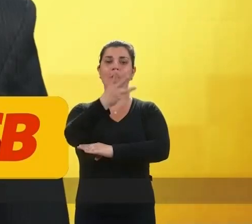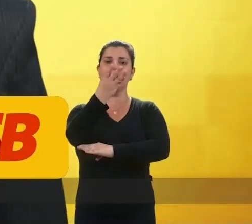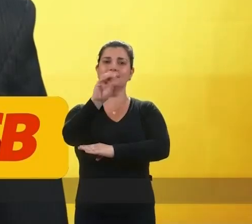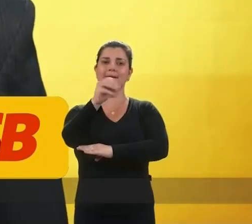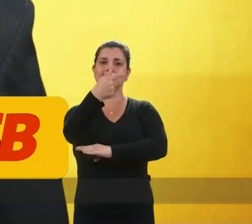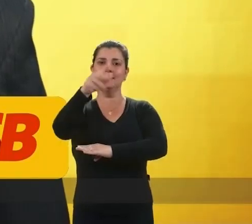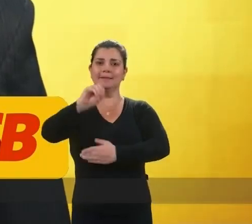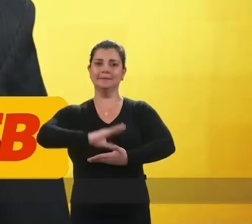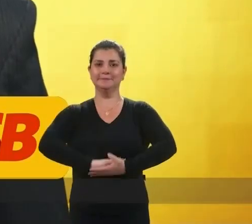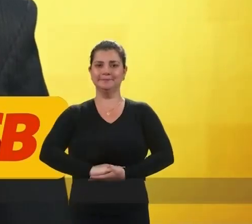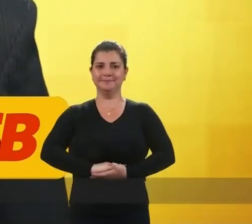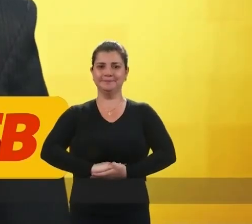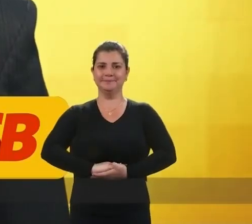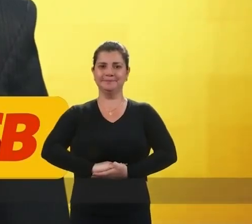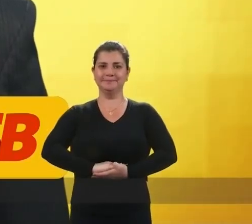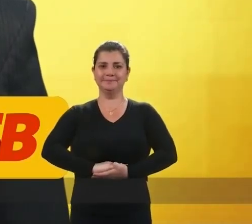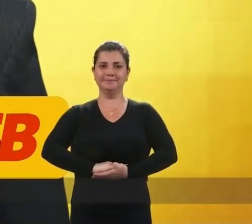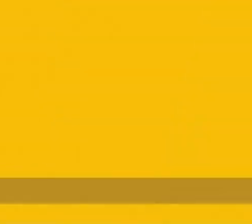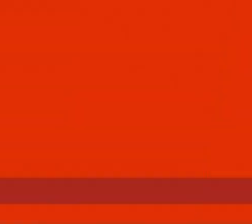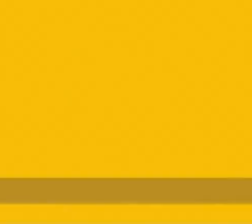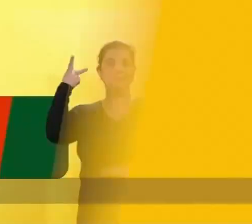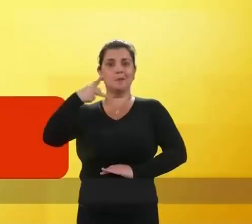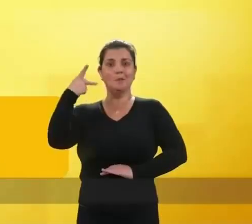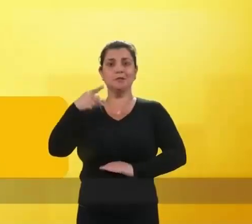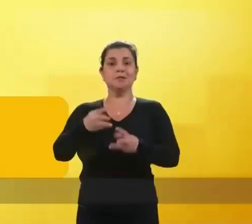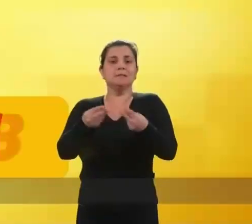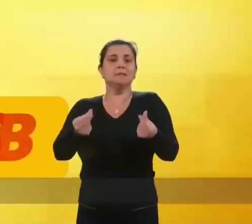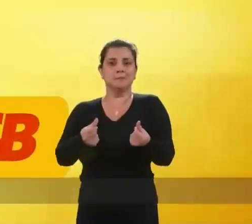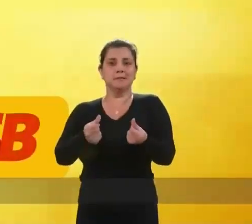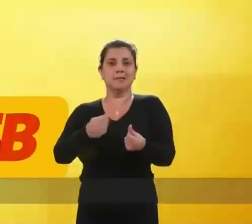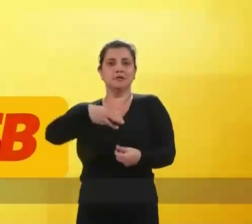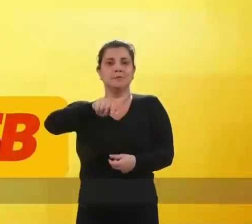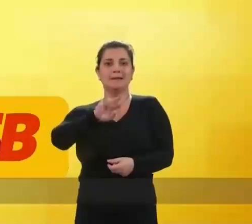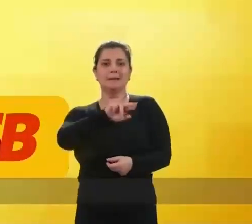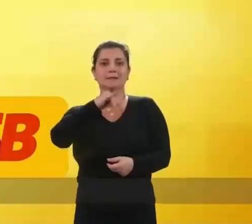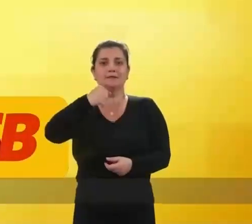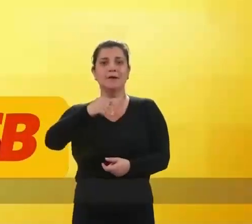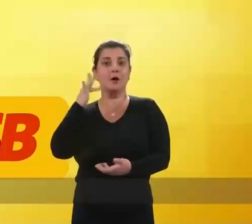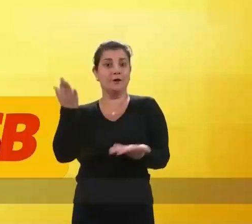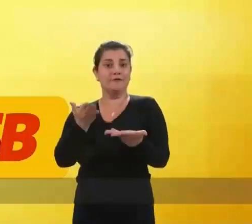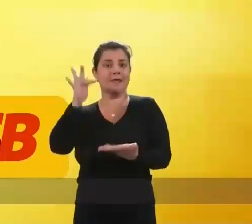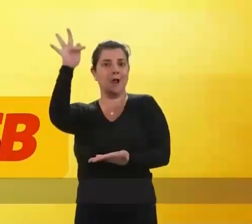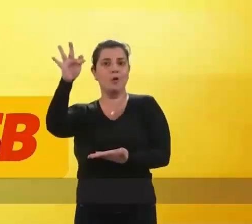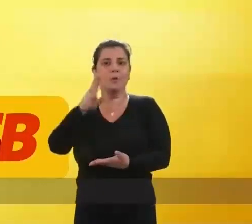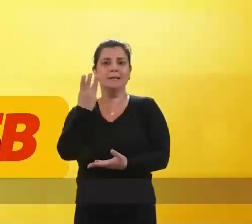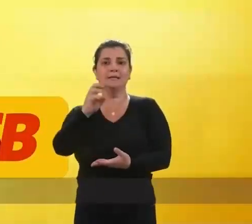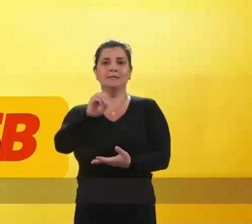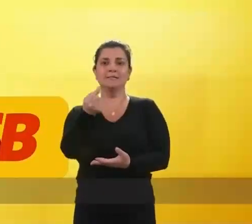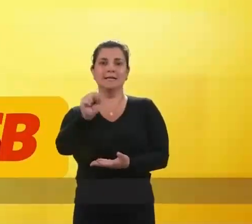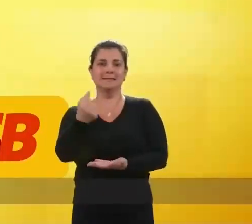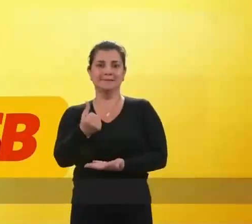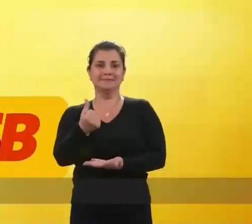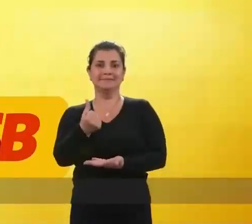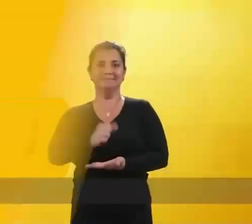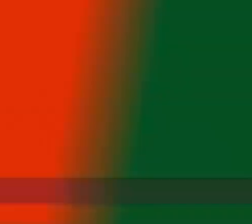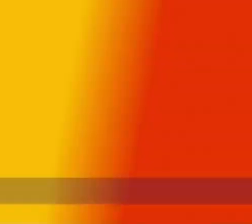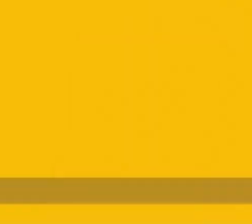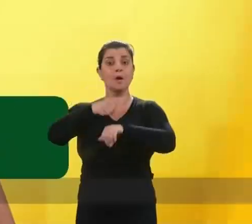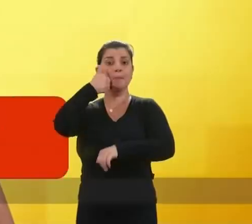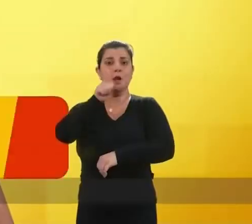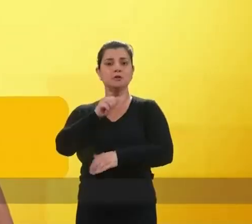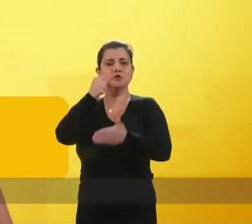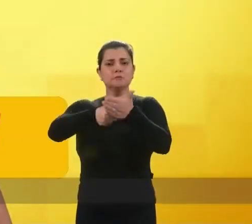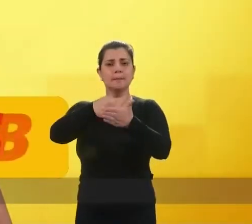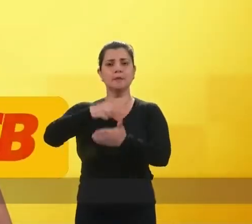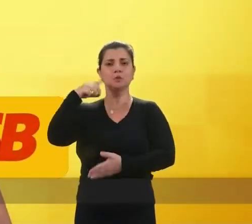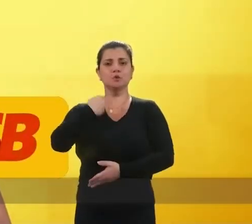representatividade, Serginho Birajara, 4070. Mulheres na política e sensibilidade, Maria Inês, agora é federal, 4086.